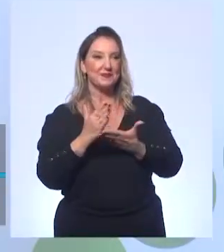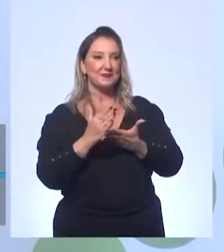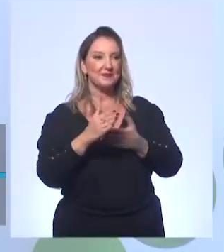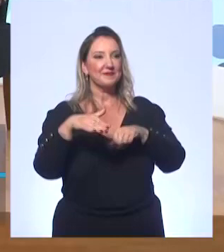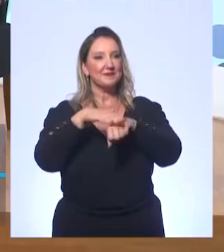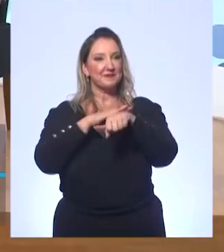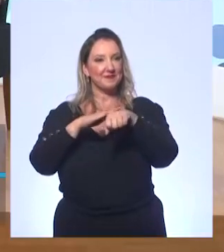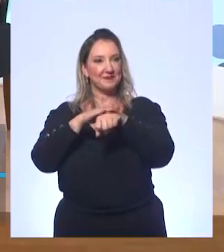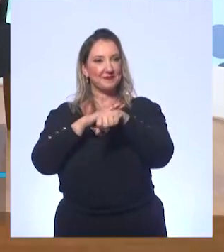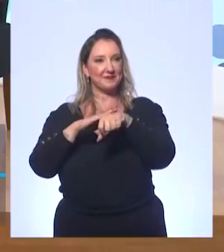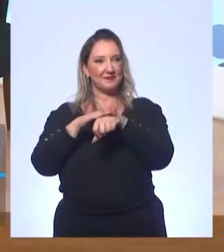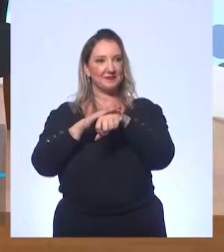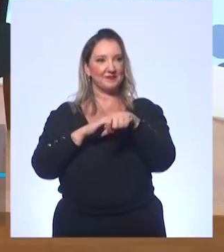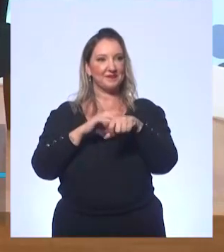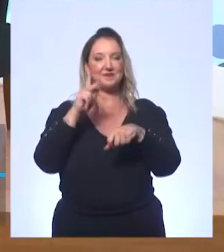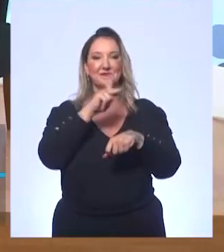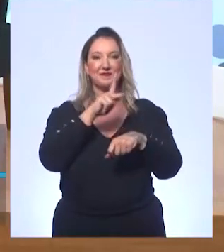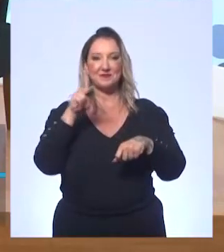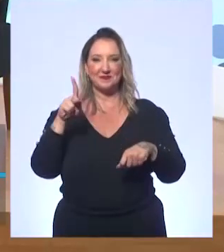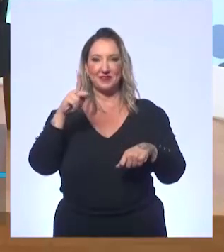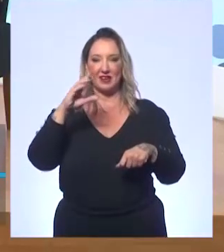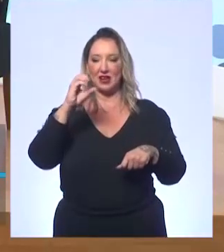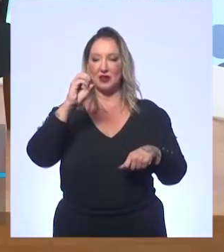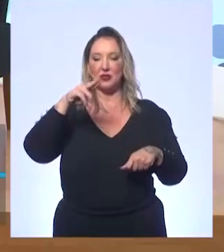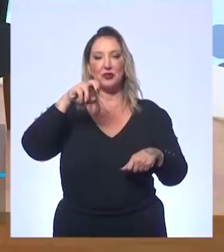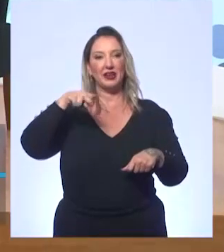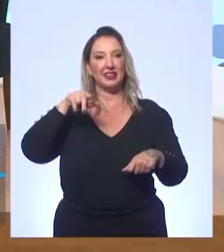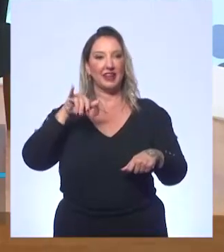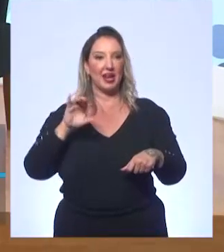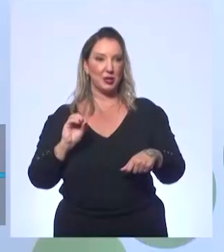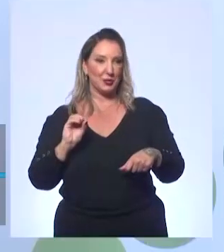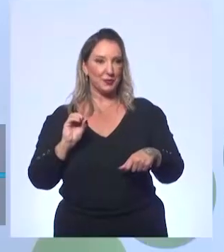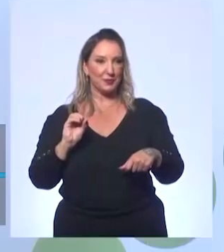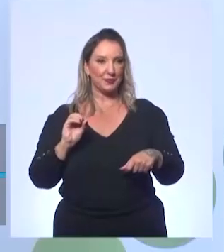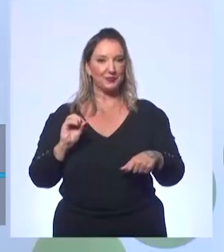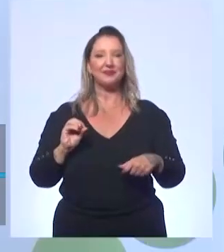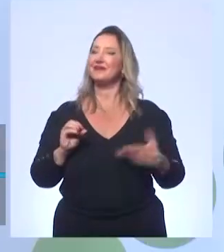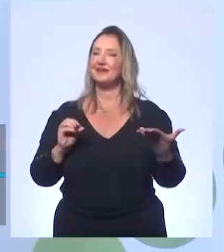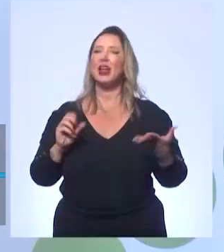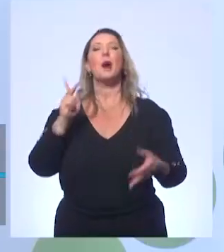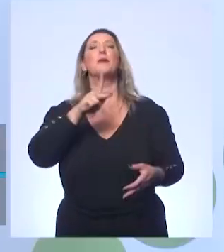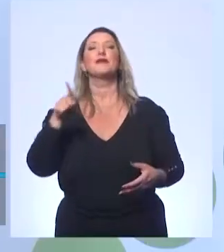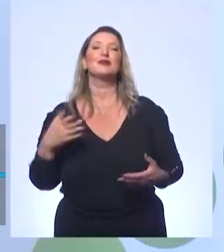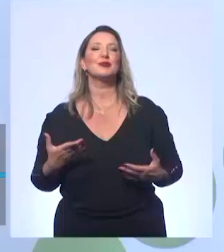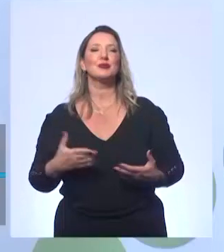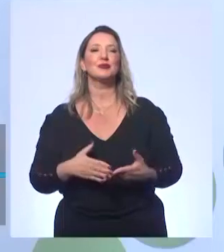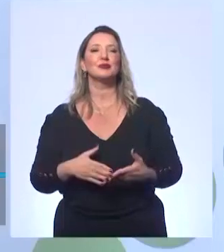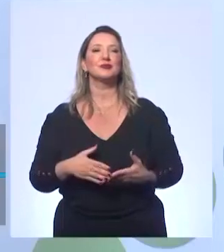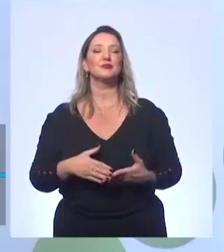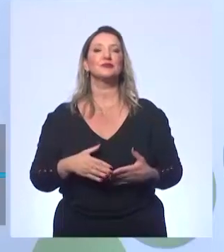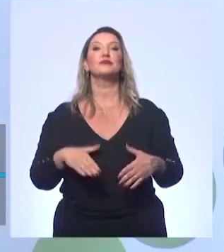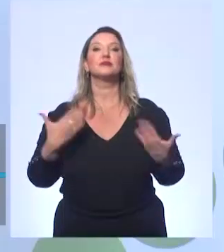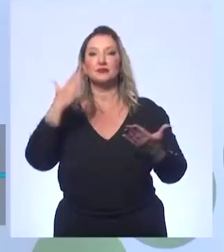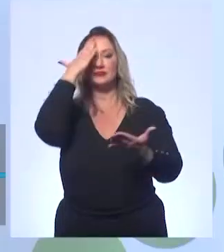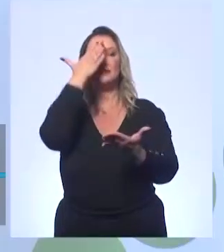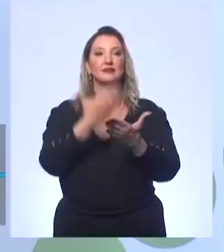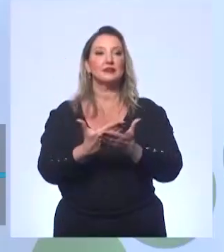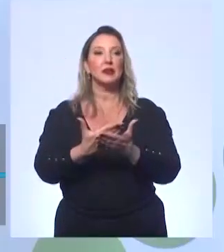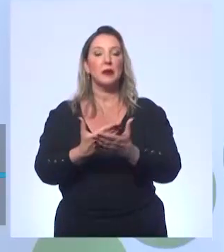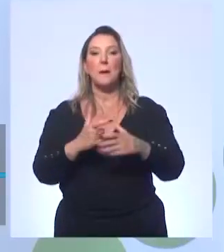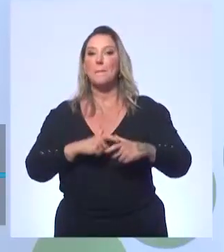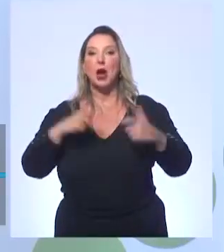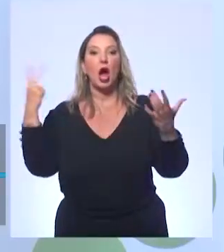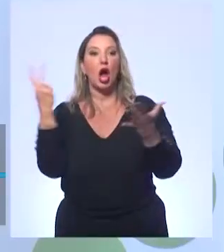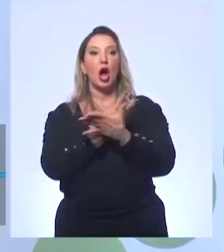nossa conversa com o professor Cornélio. Professor, qual você acredita que seja o maior